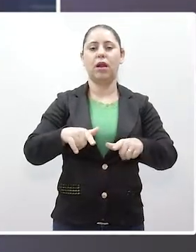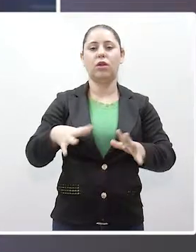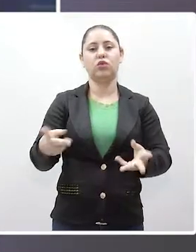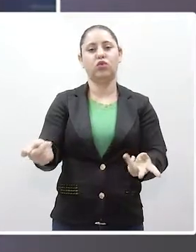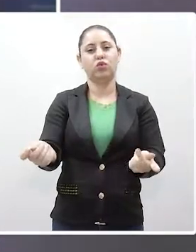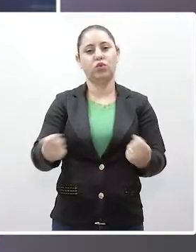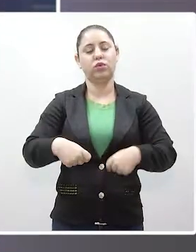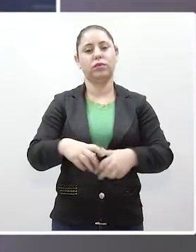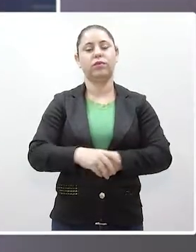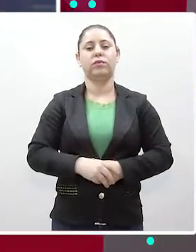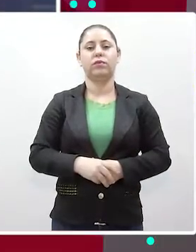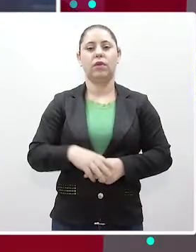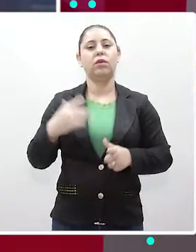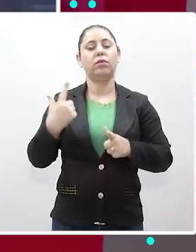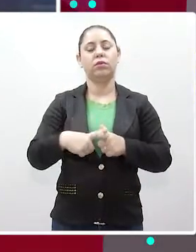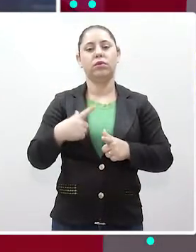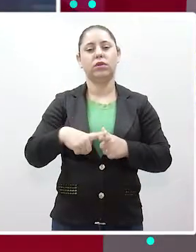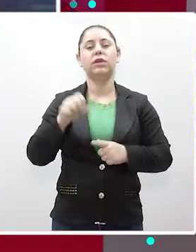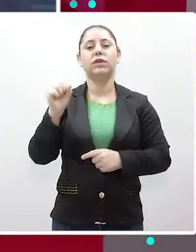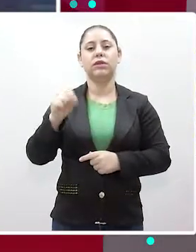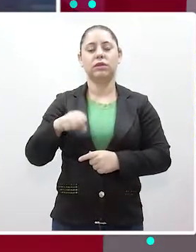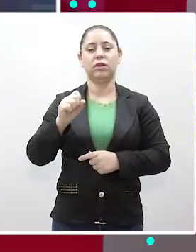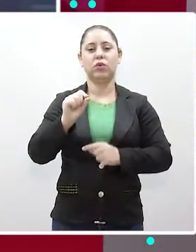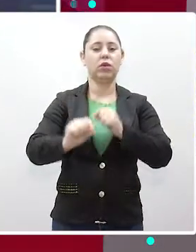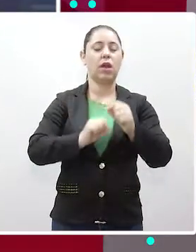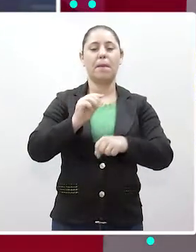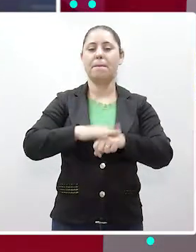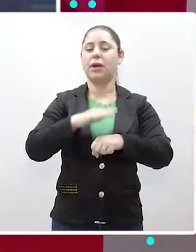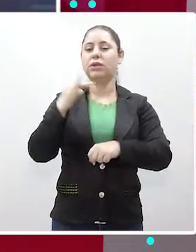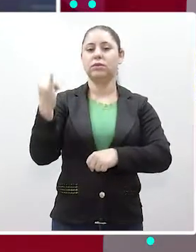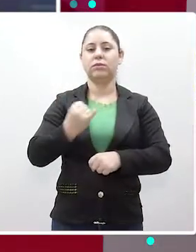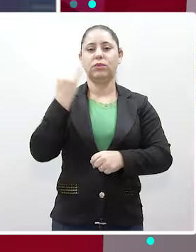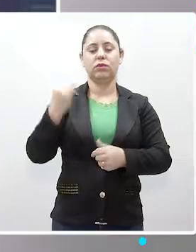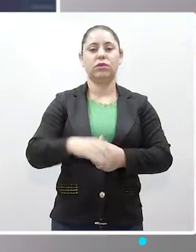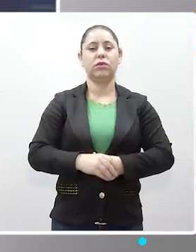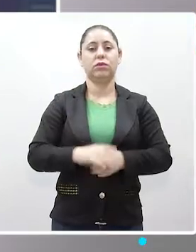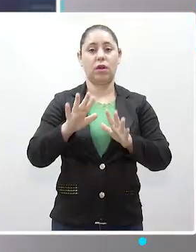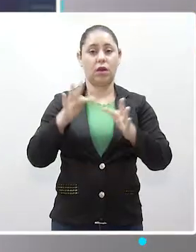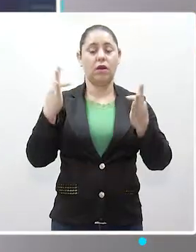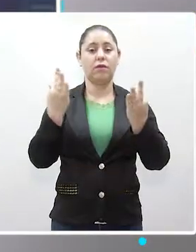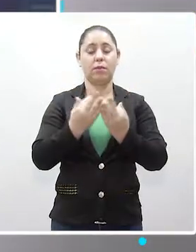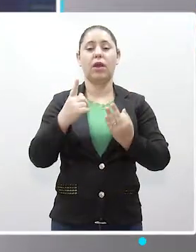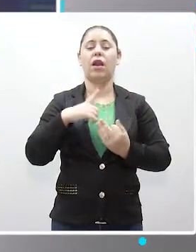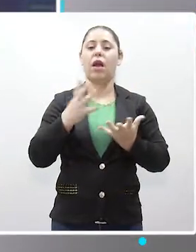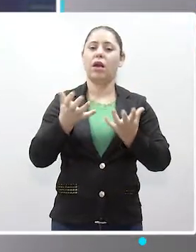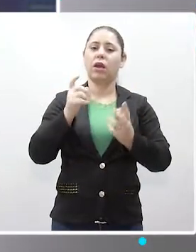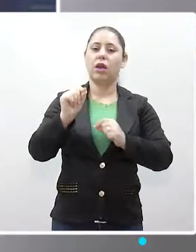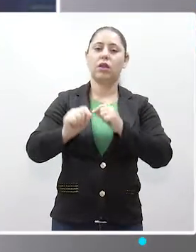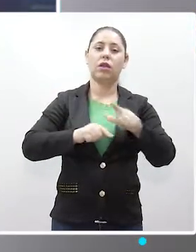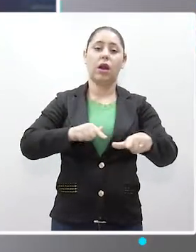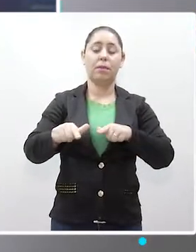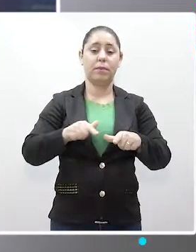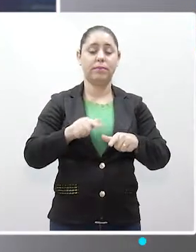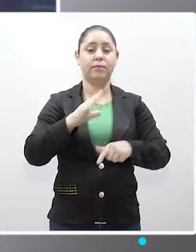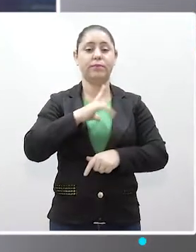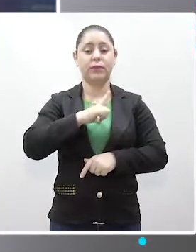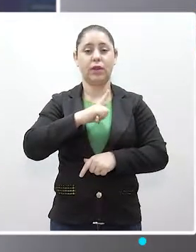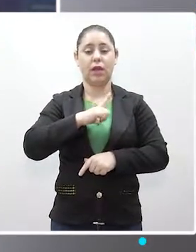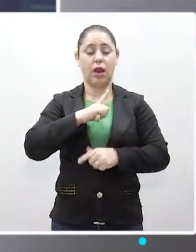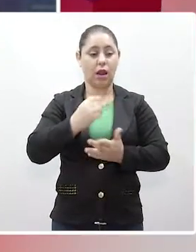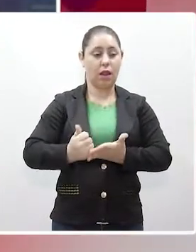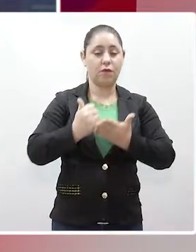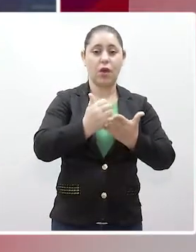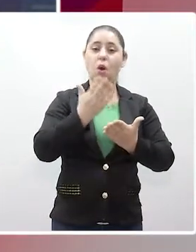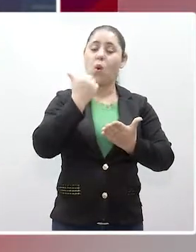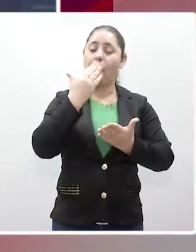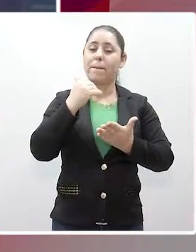qualidade sim, o mais importante, né? As famílias querem ter dignidade no trabalho, trazer sustento para